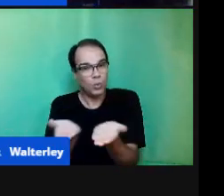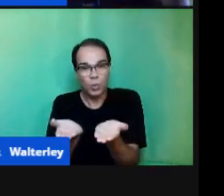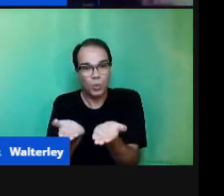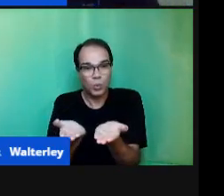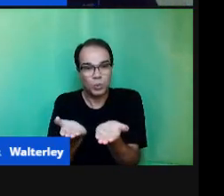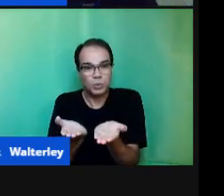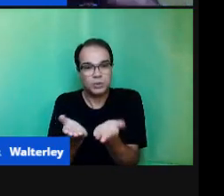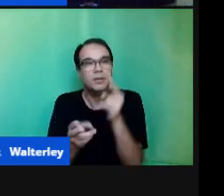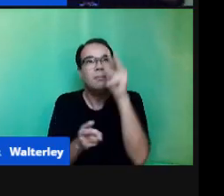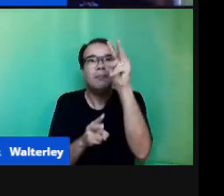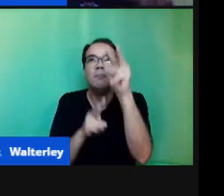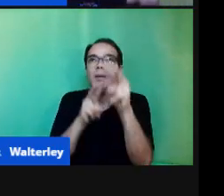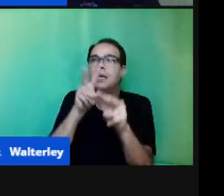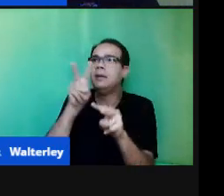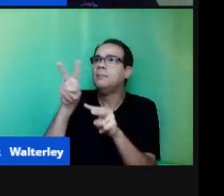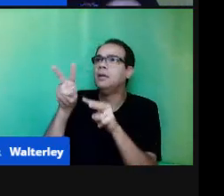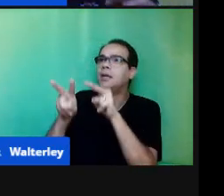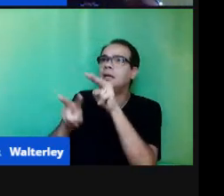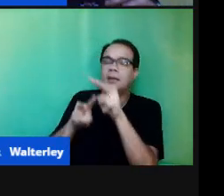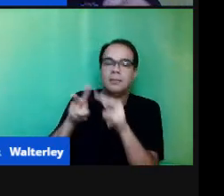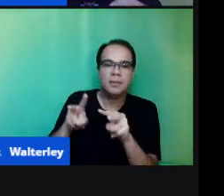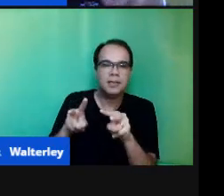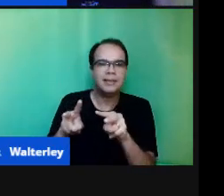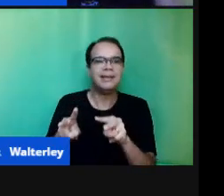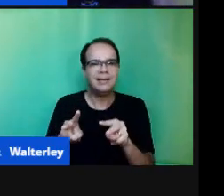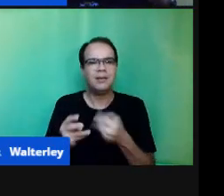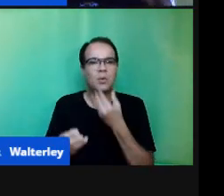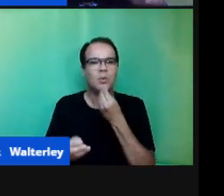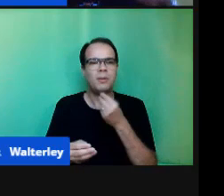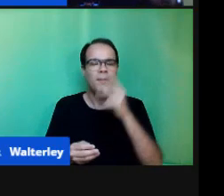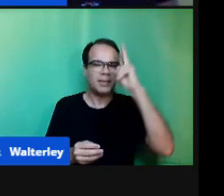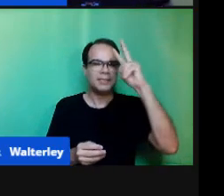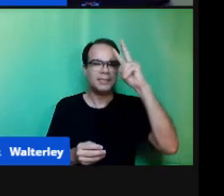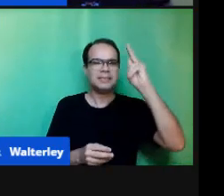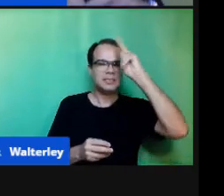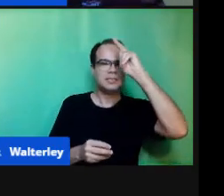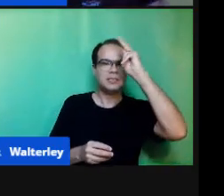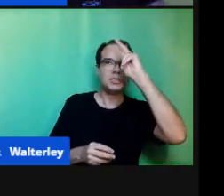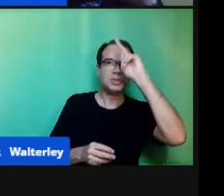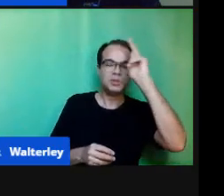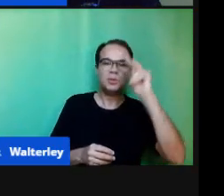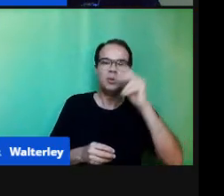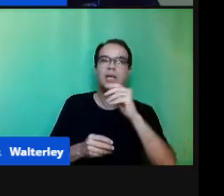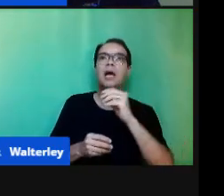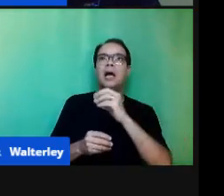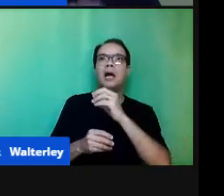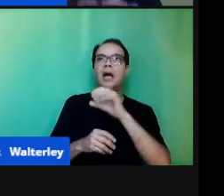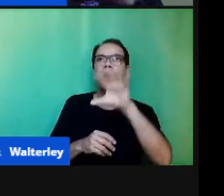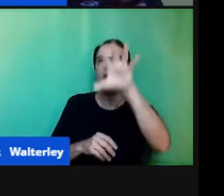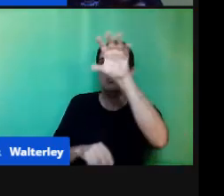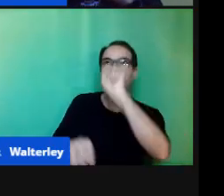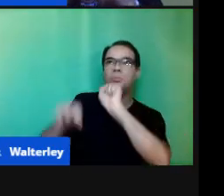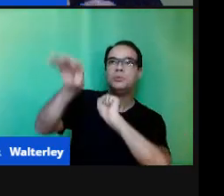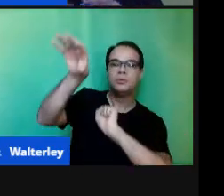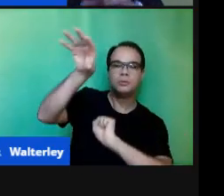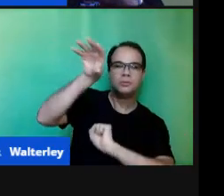um romancista, um contador de história. Ele é uma espécie de faz-tudo que realiza